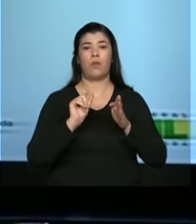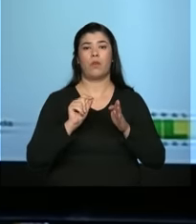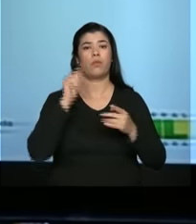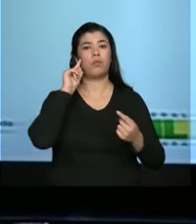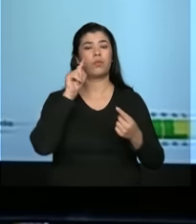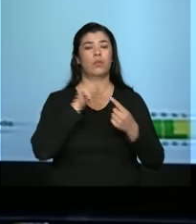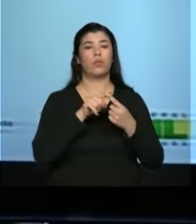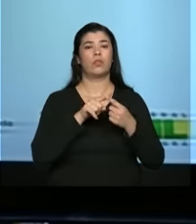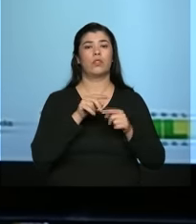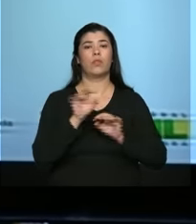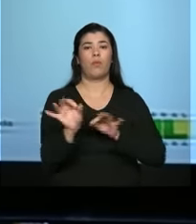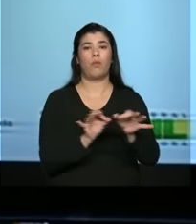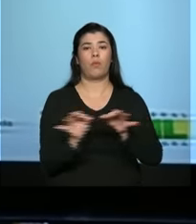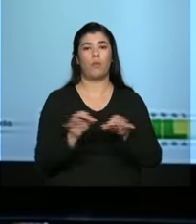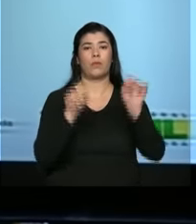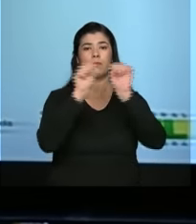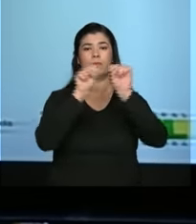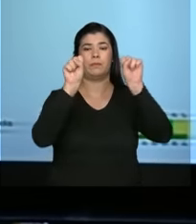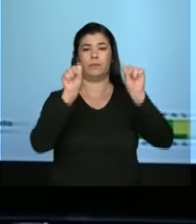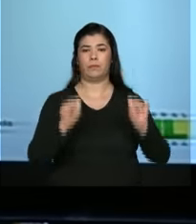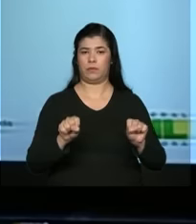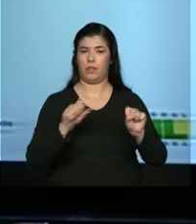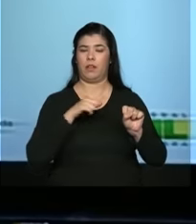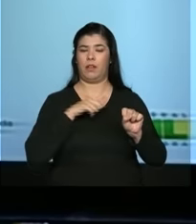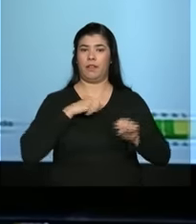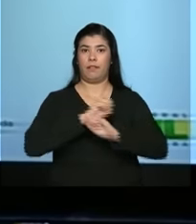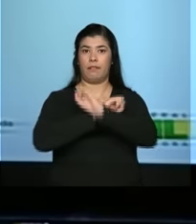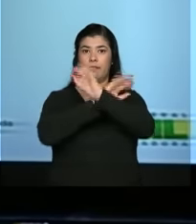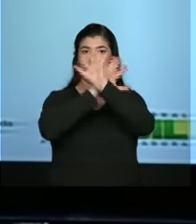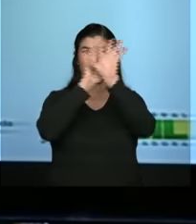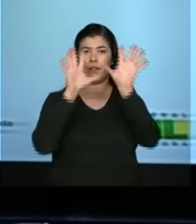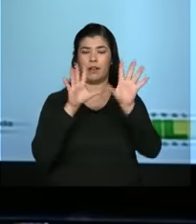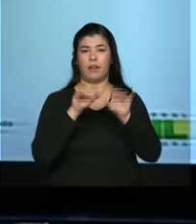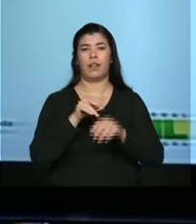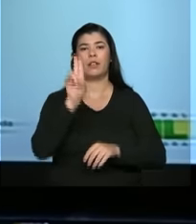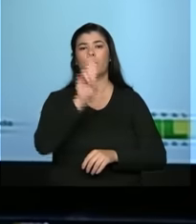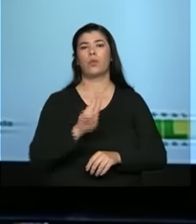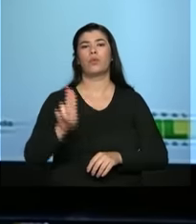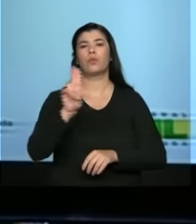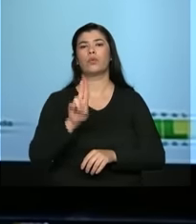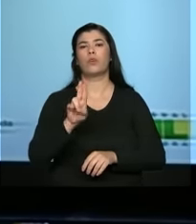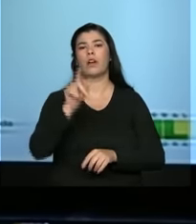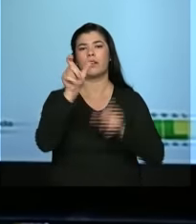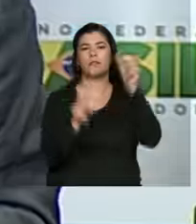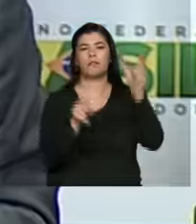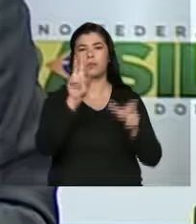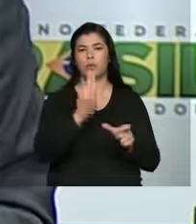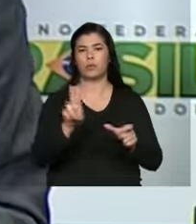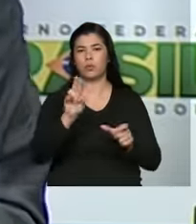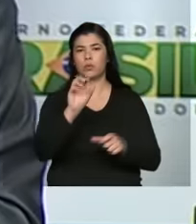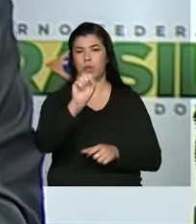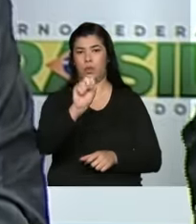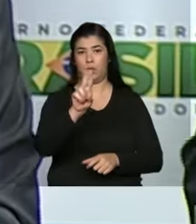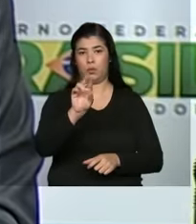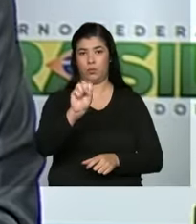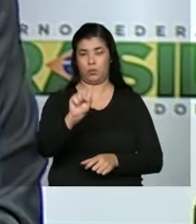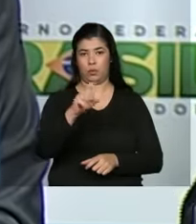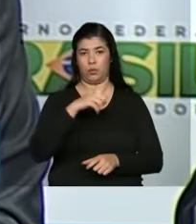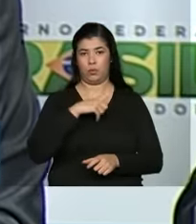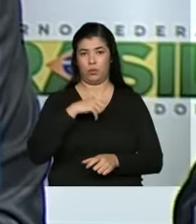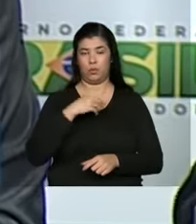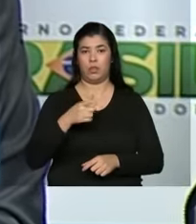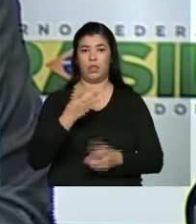nós queremos garantir maior transparência e informações aos usuários do SUS Nos quais foram implantados os